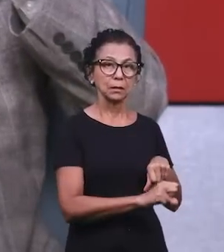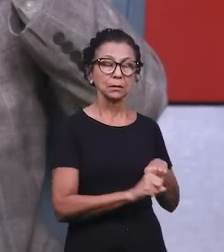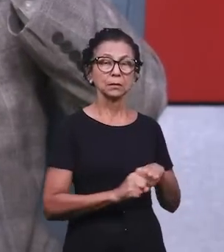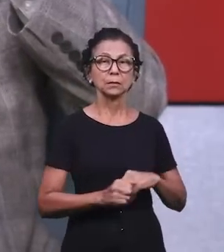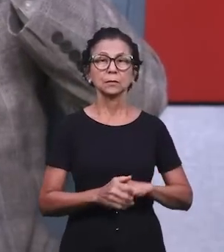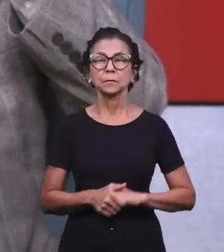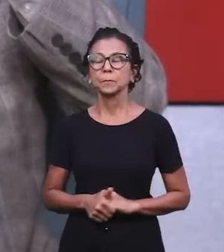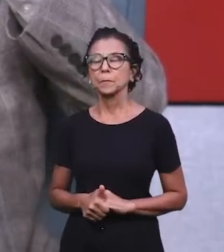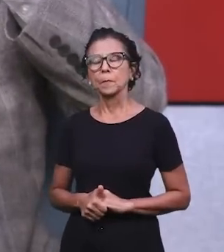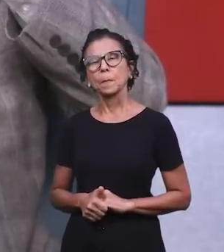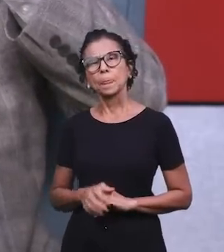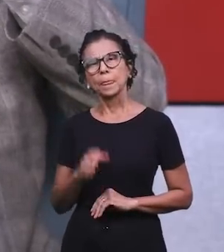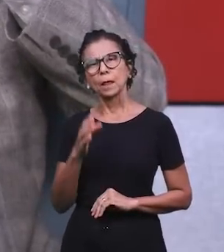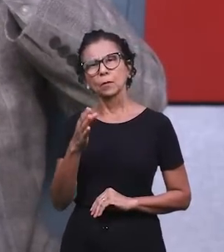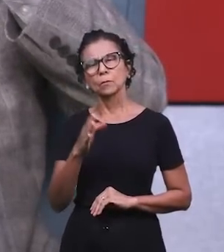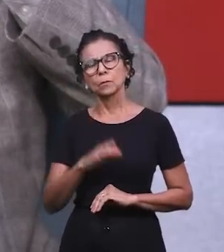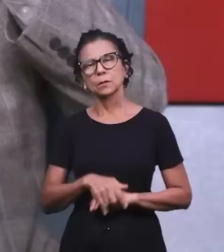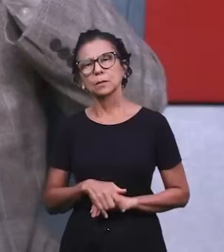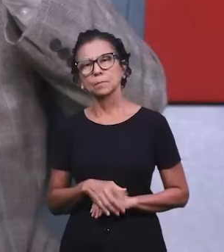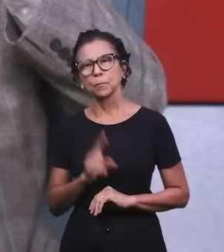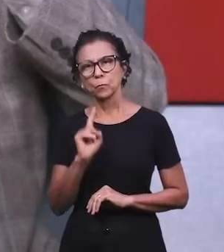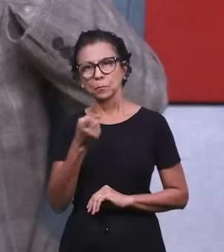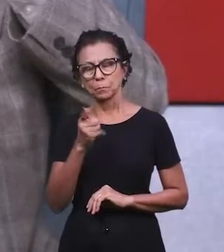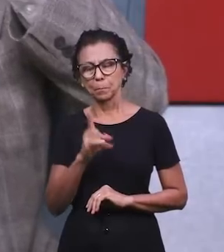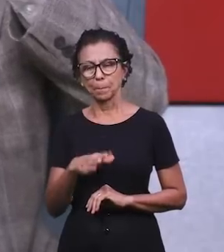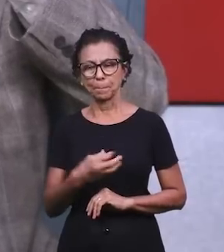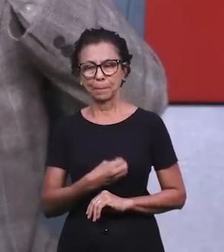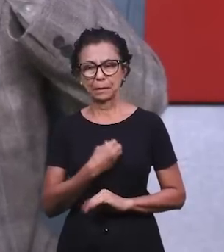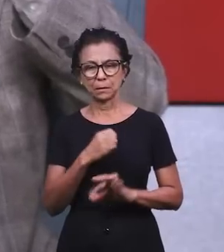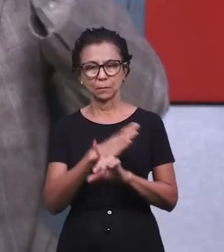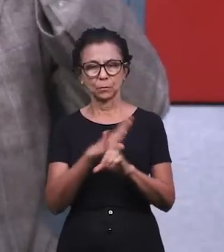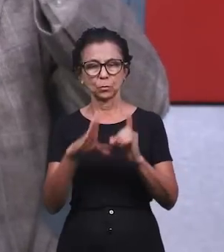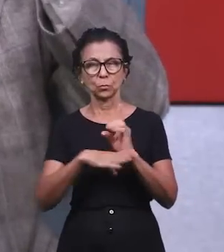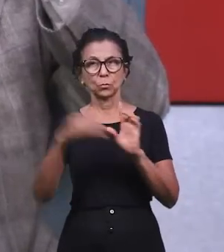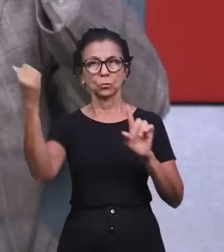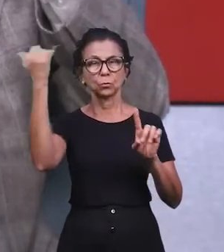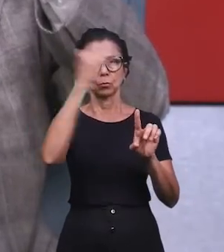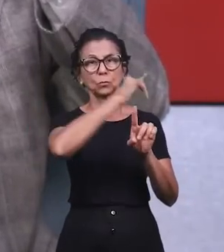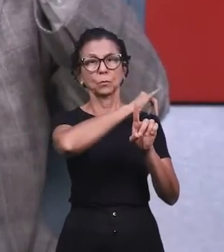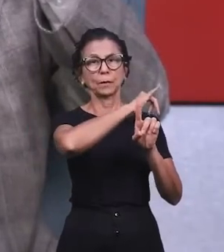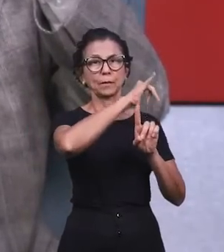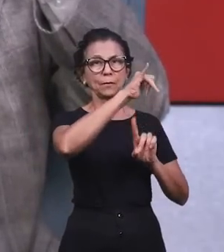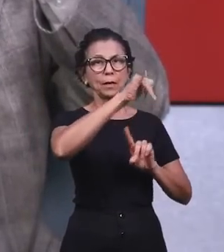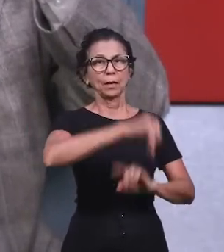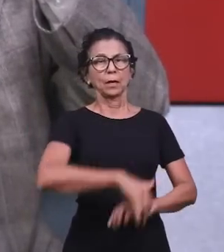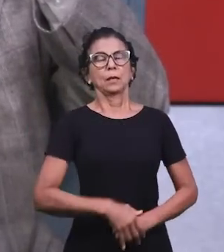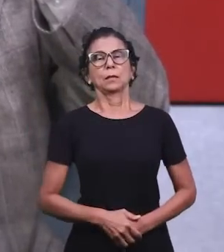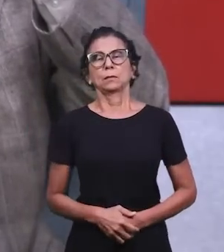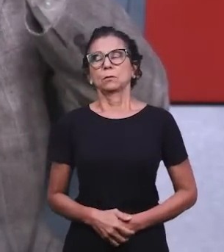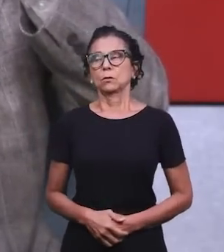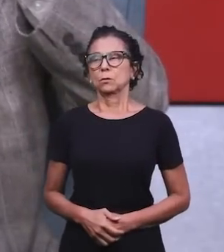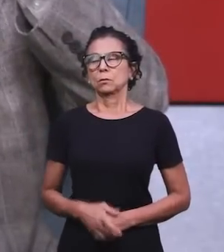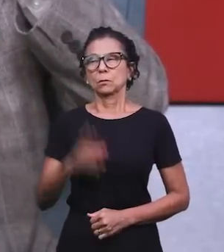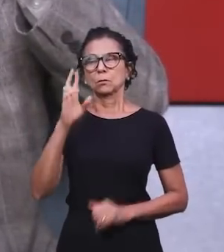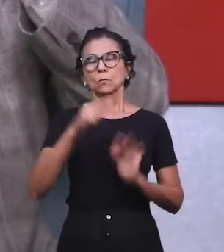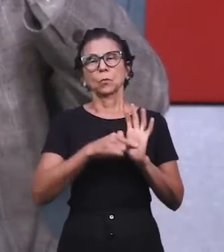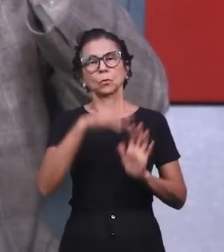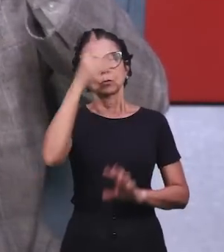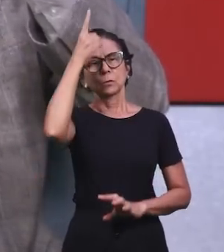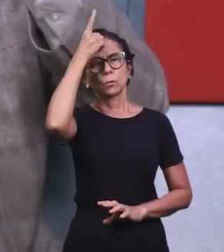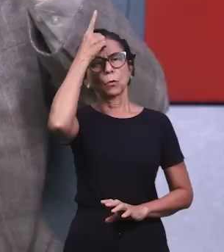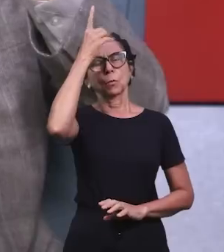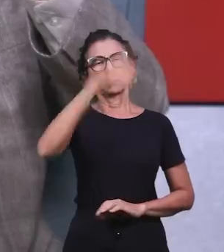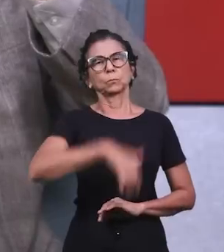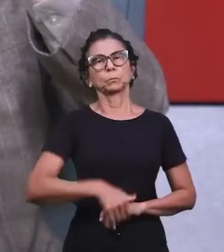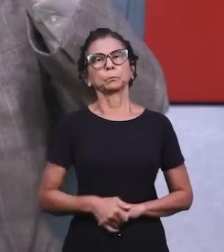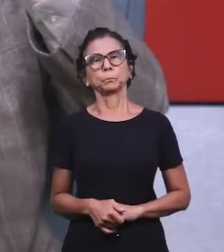do culto profético, às vezes um dom que chega no culto, uma palavra do Senhor, que o importante é